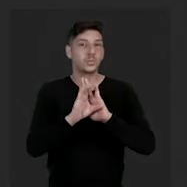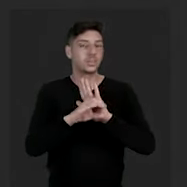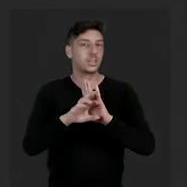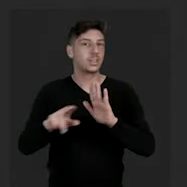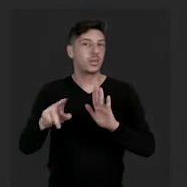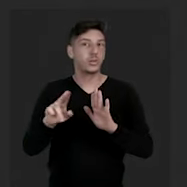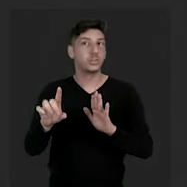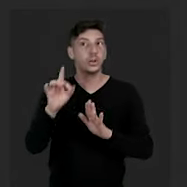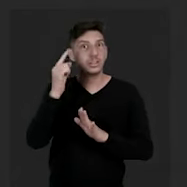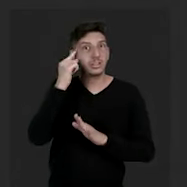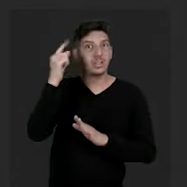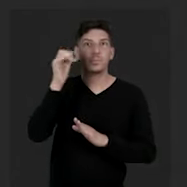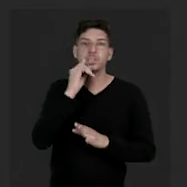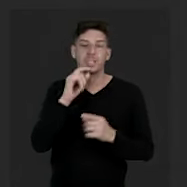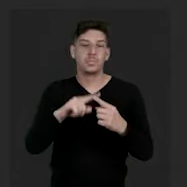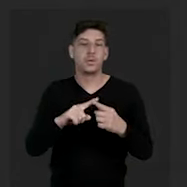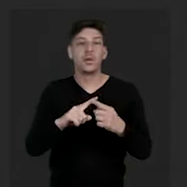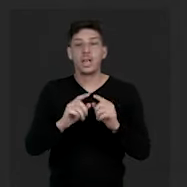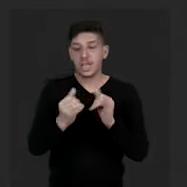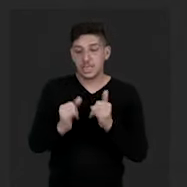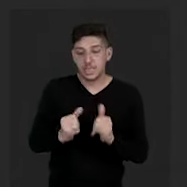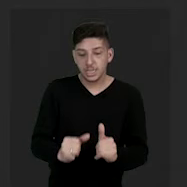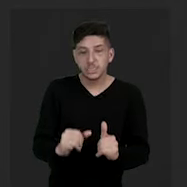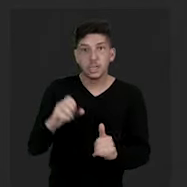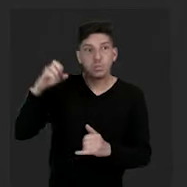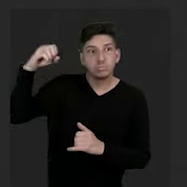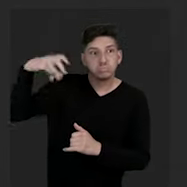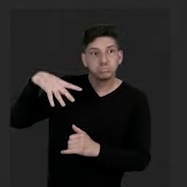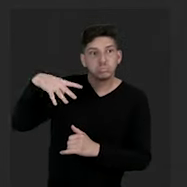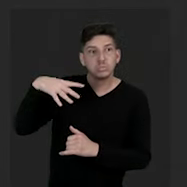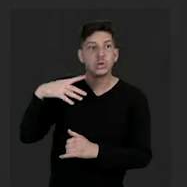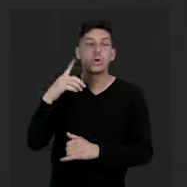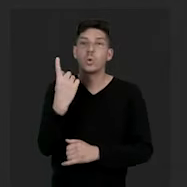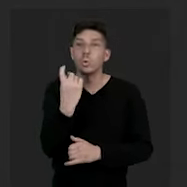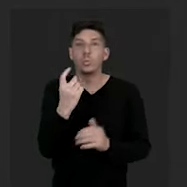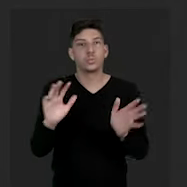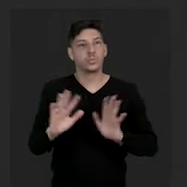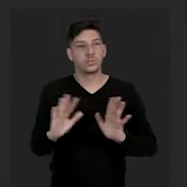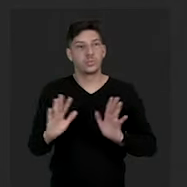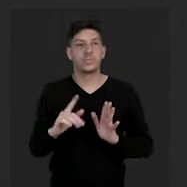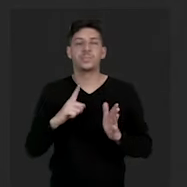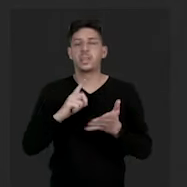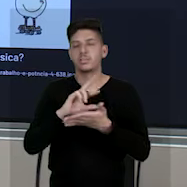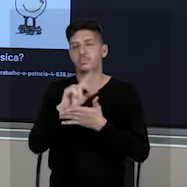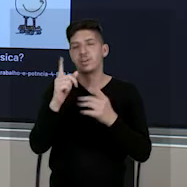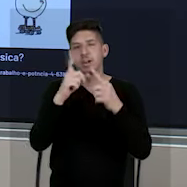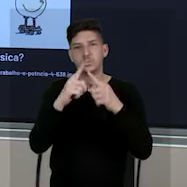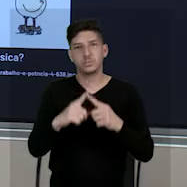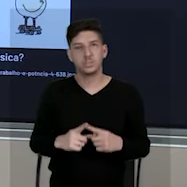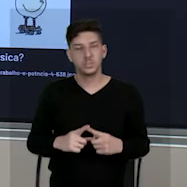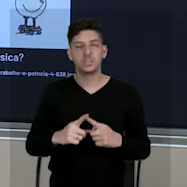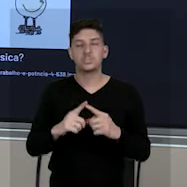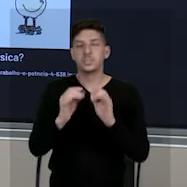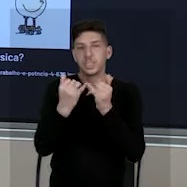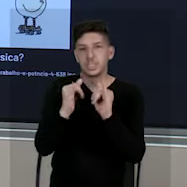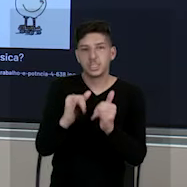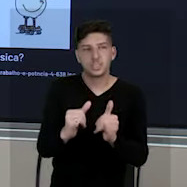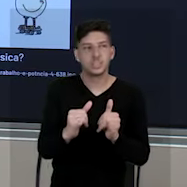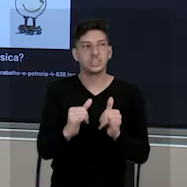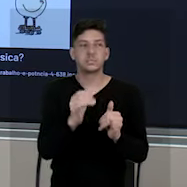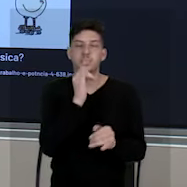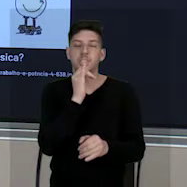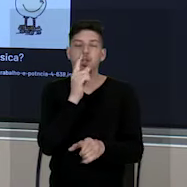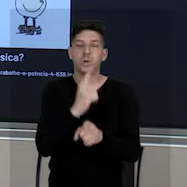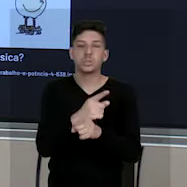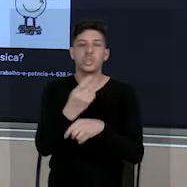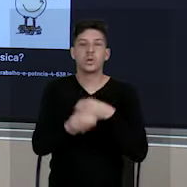aquela ideia, né? A energia não é só a energia luminosa, como expliquei para vocês, existem várias maneiras, né, da energia, a gente